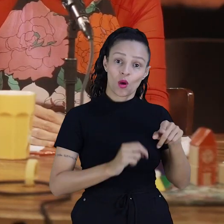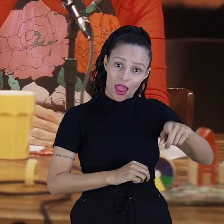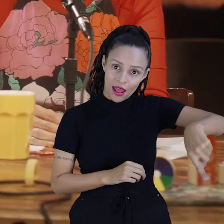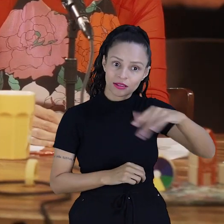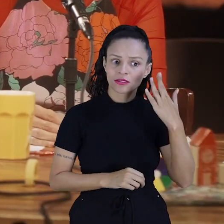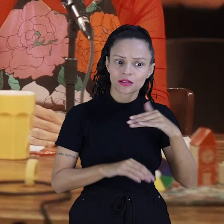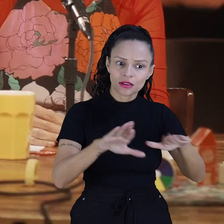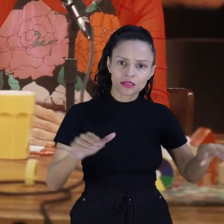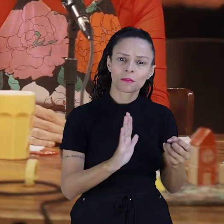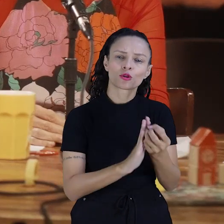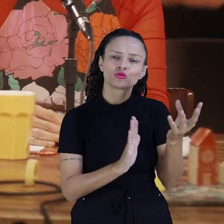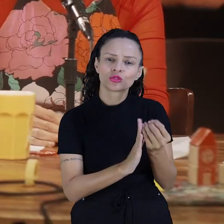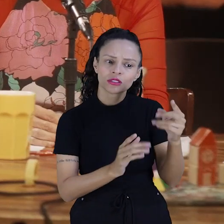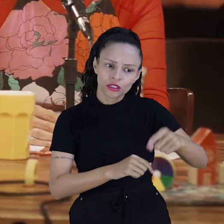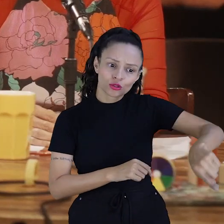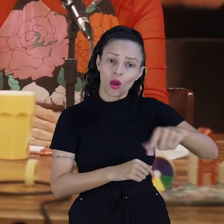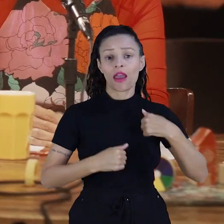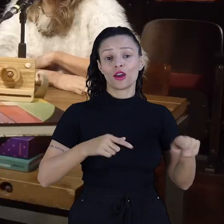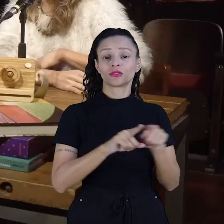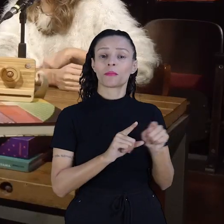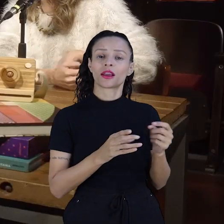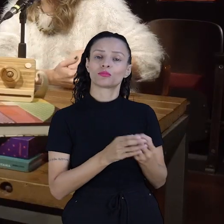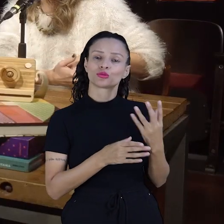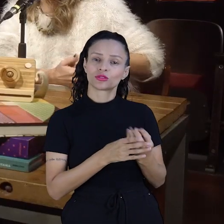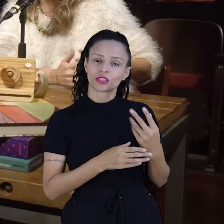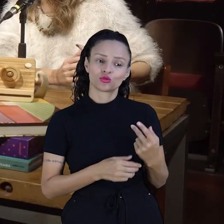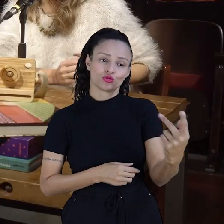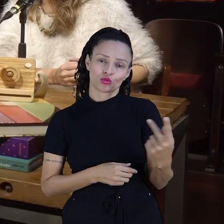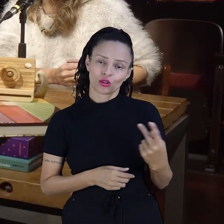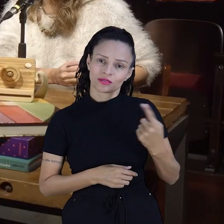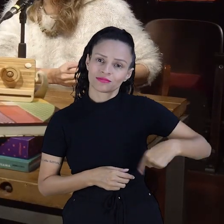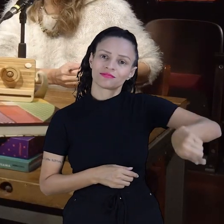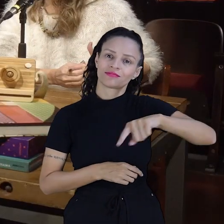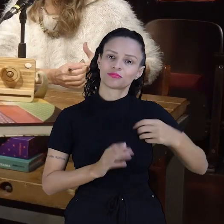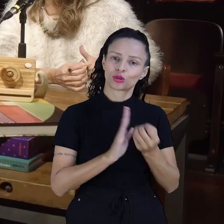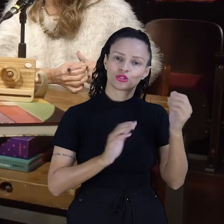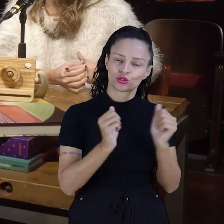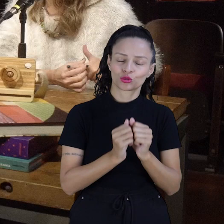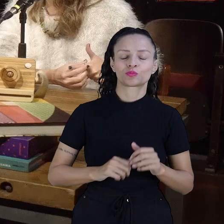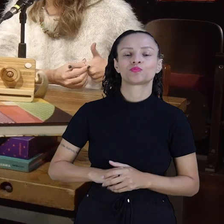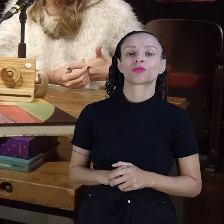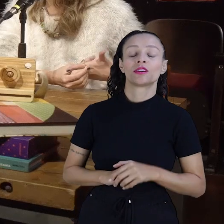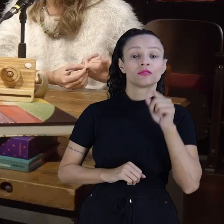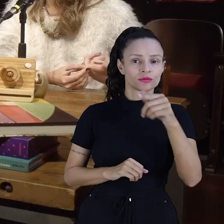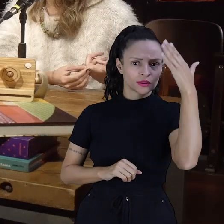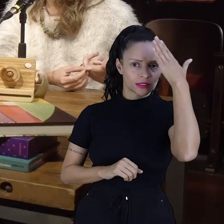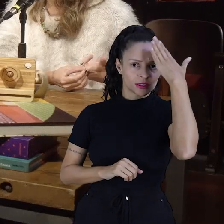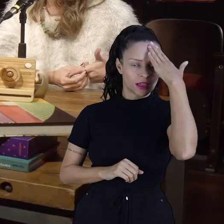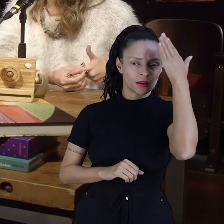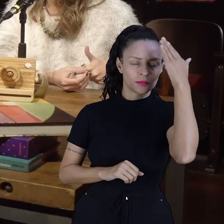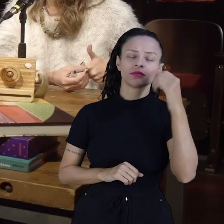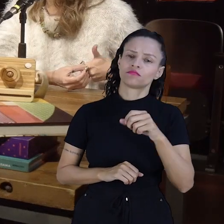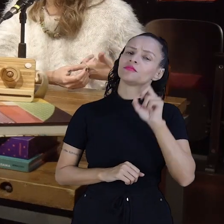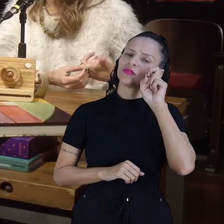porque enquanto elas também estão produzindo, eu também estou produzindo. Claro. A gente está produzindo junto. E você